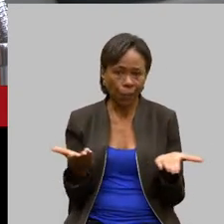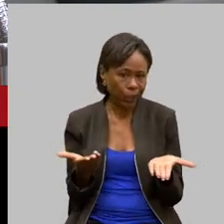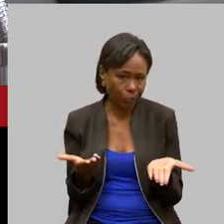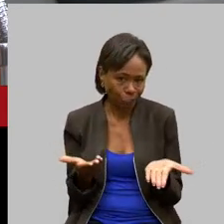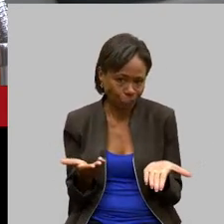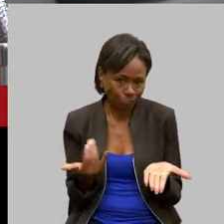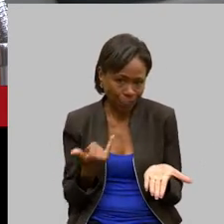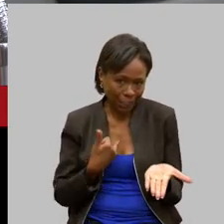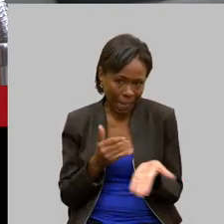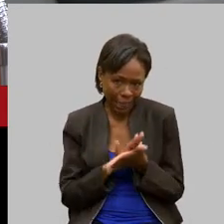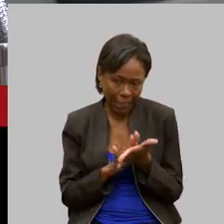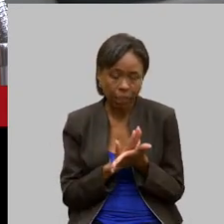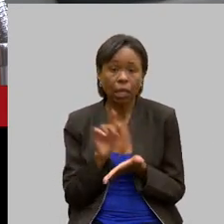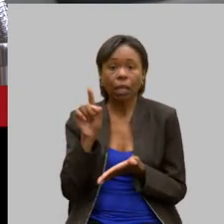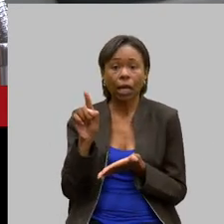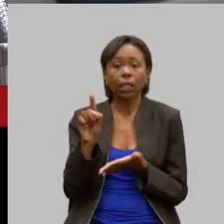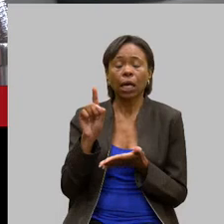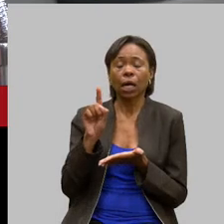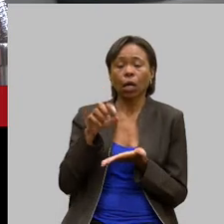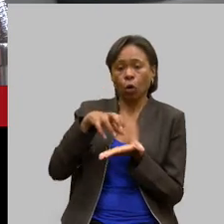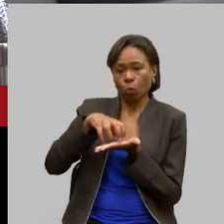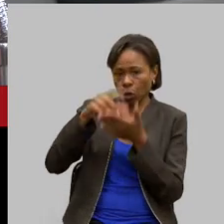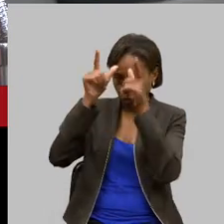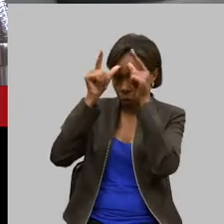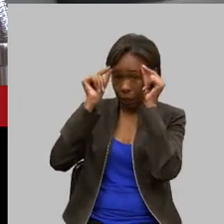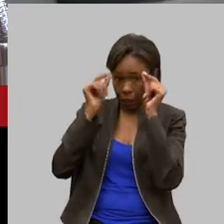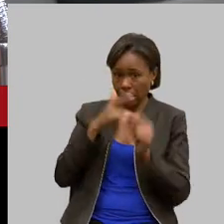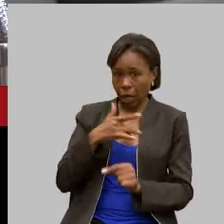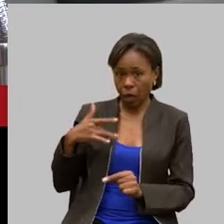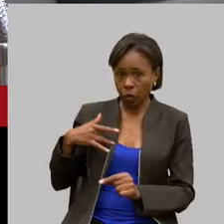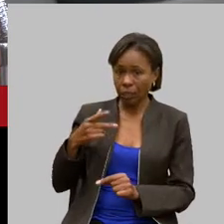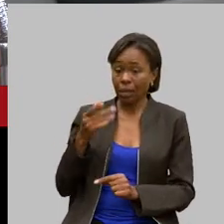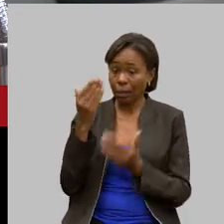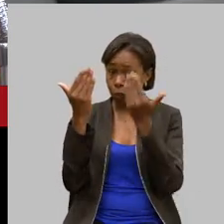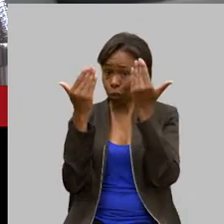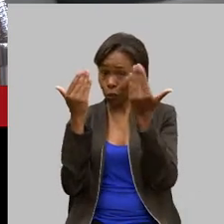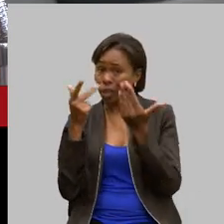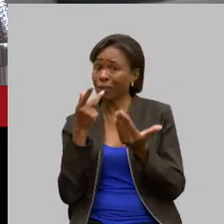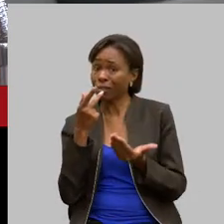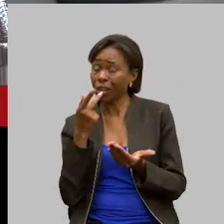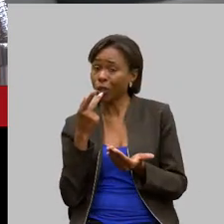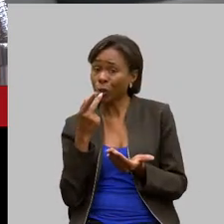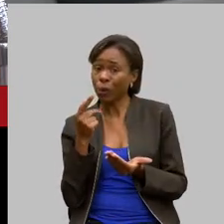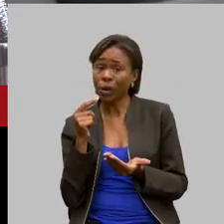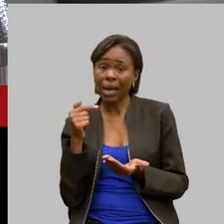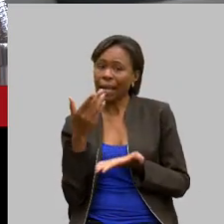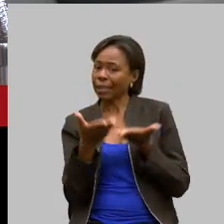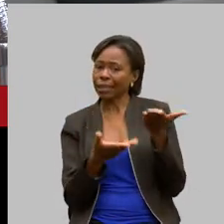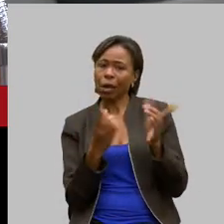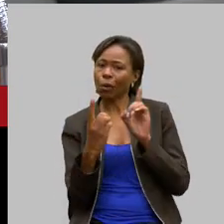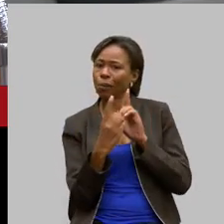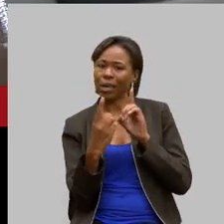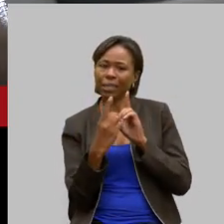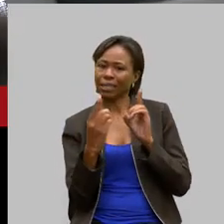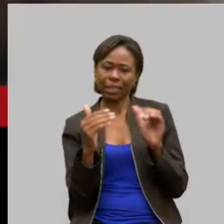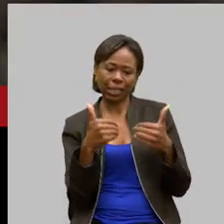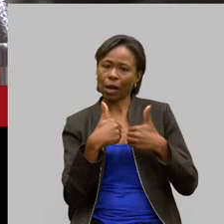psicóloga falou assim eu não atendo crianç com autismo eles querem empurrar esse diagnóstico para